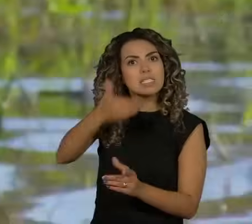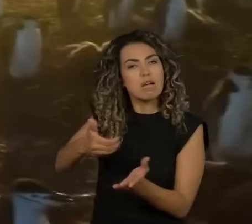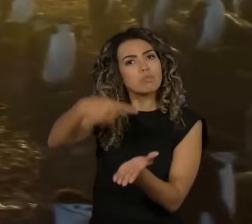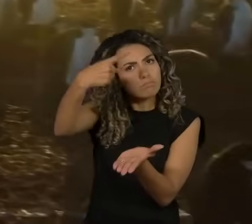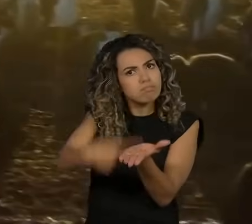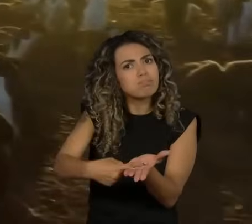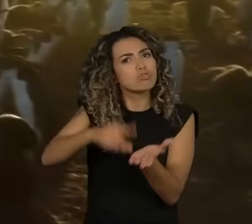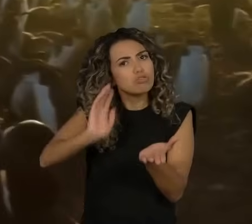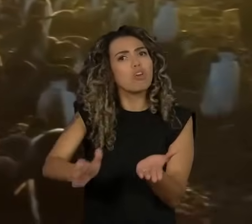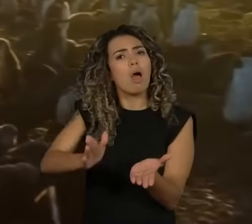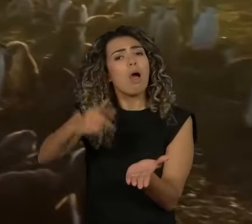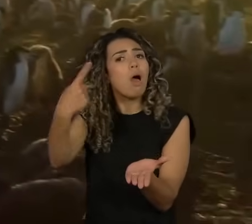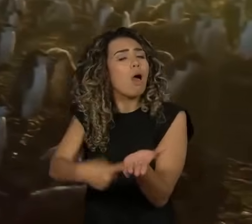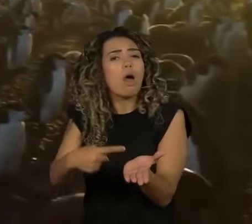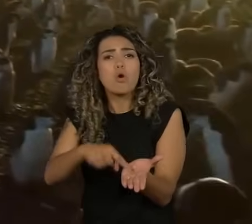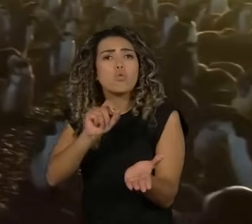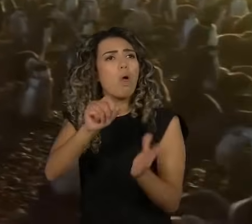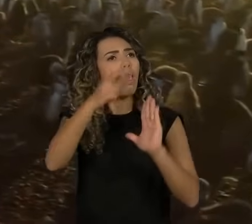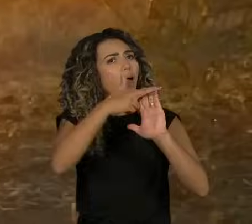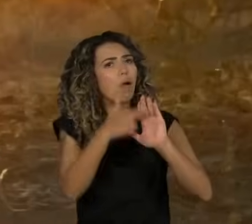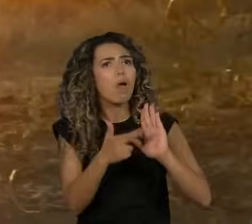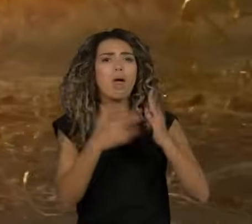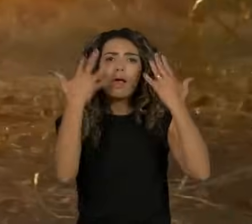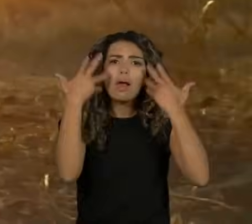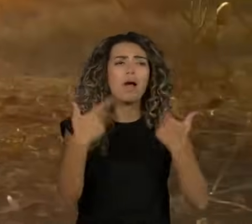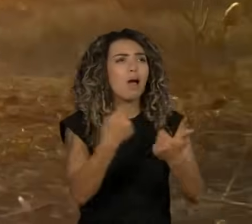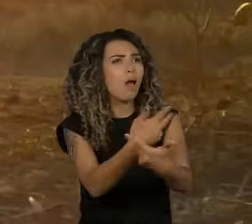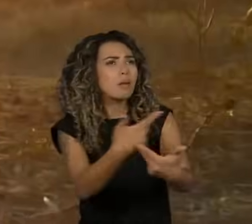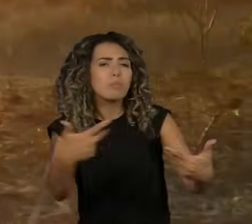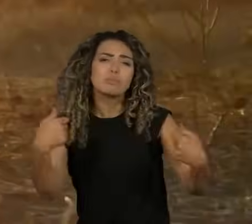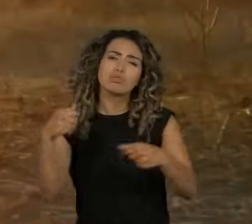políticas de conservação das espécies.